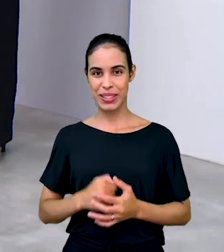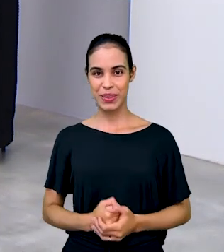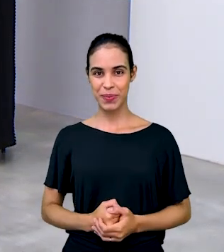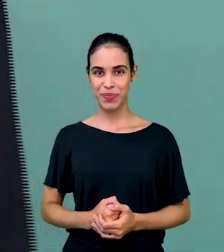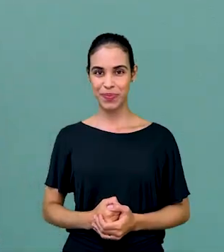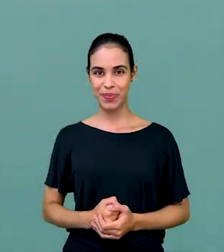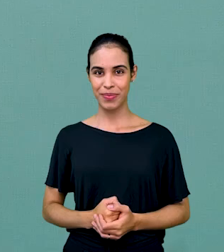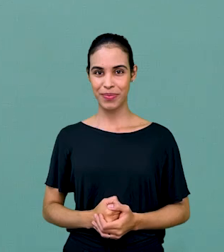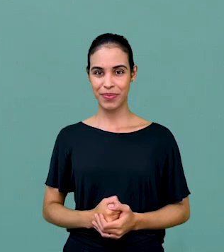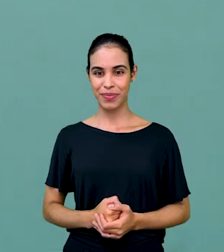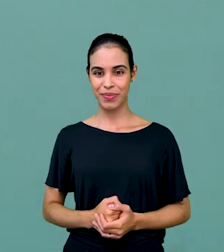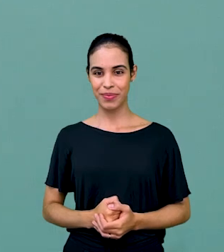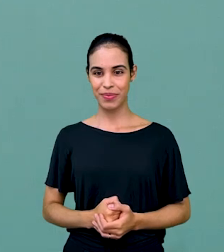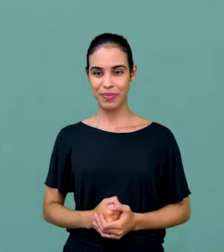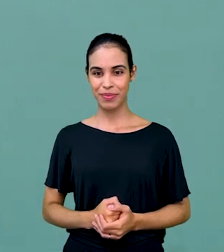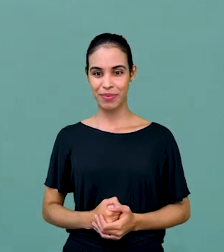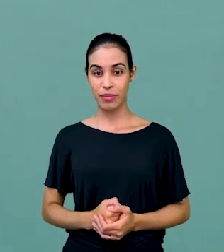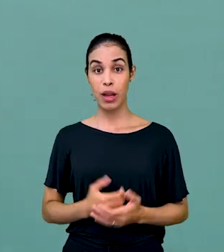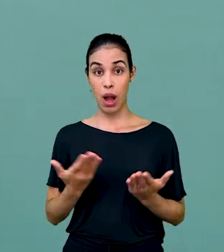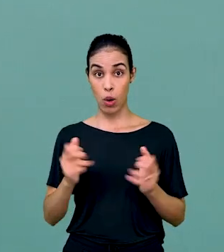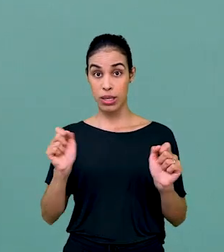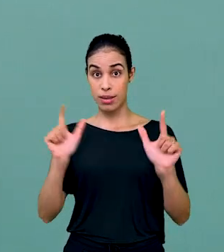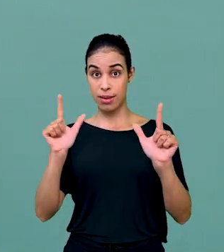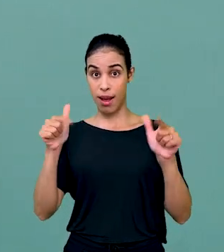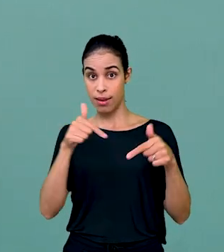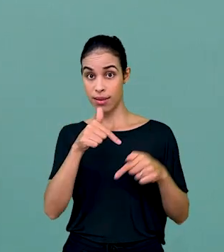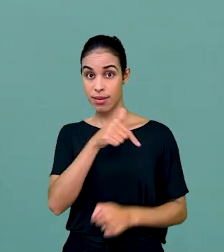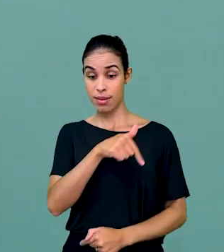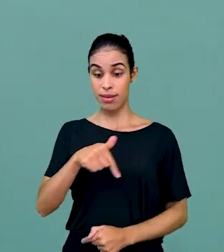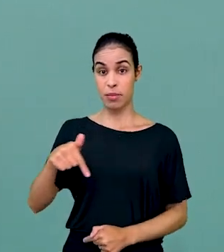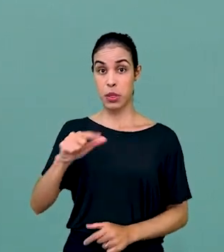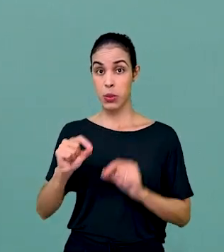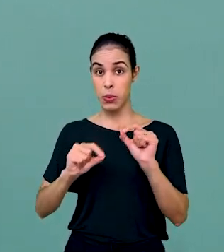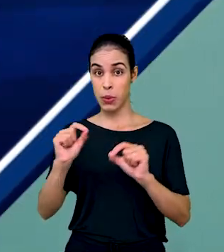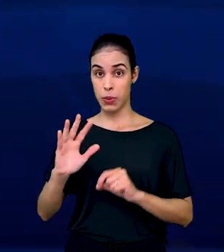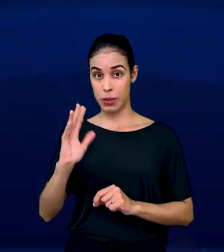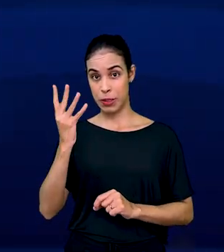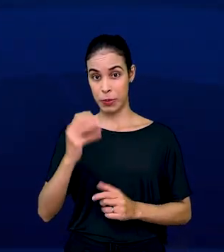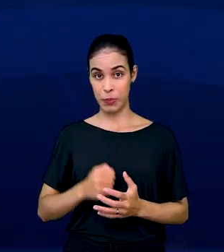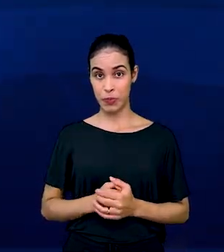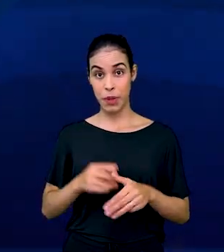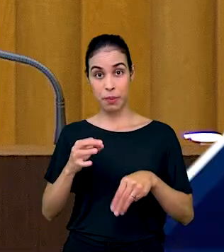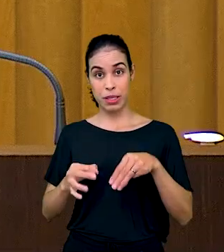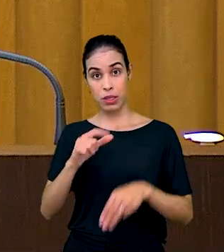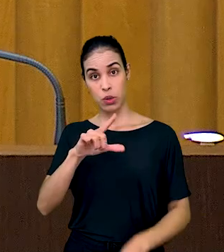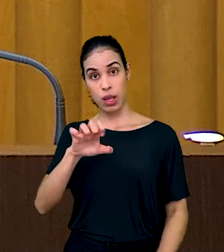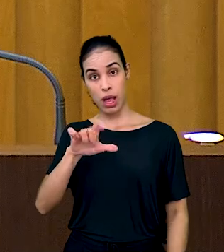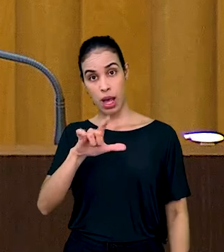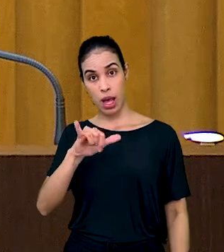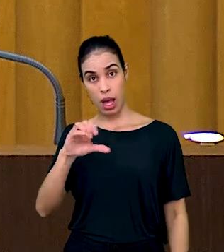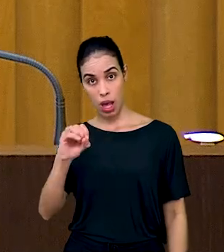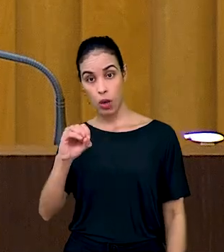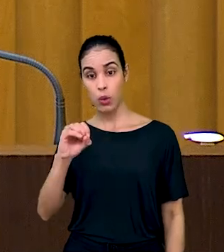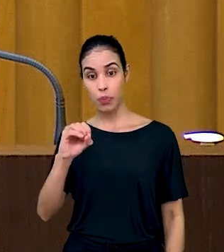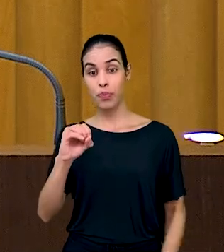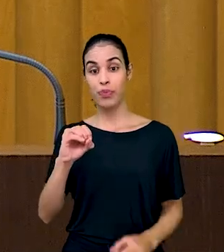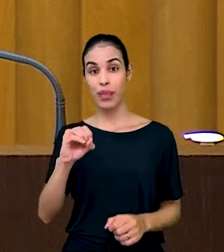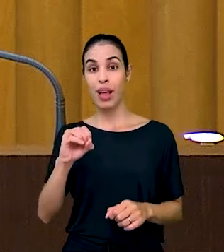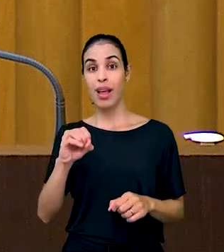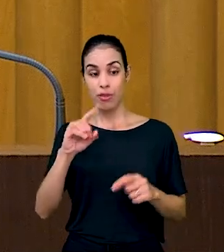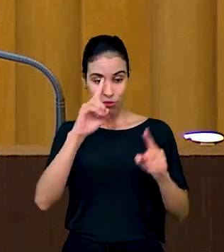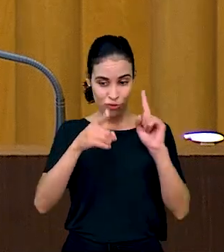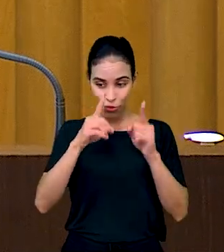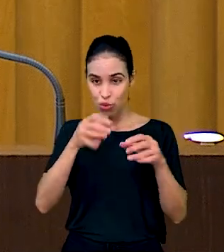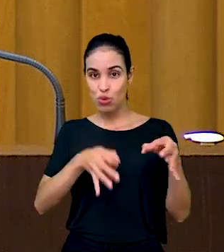próxima. E fique agora com mais destaques da semana. O ministro Lélio Bentes Corrêa conduziu